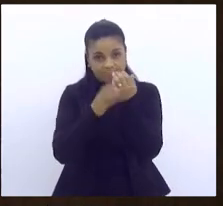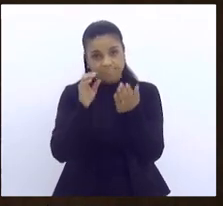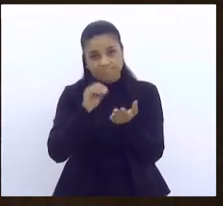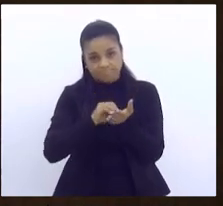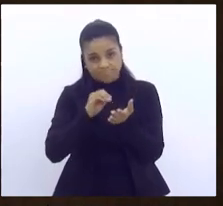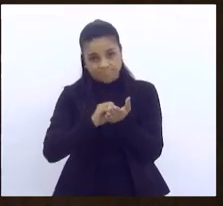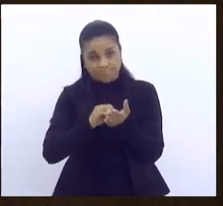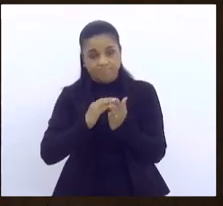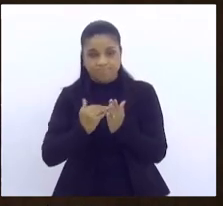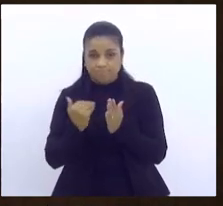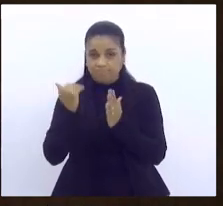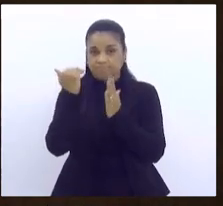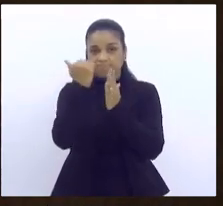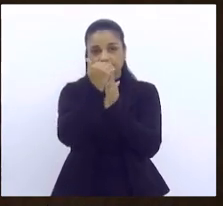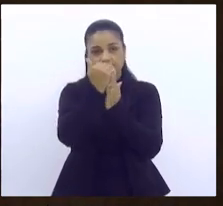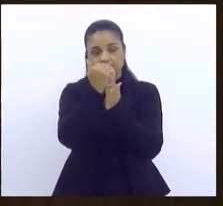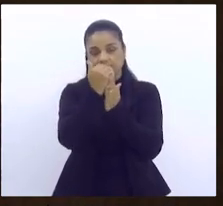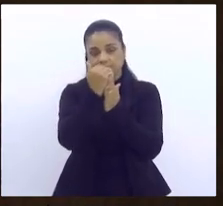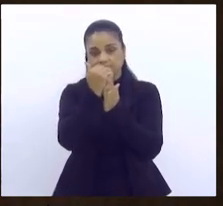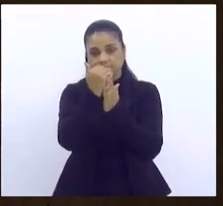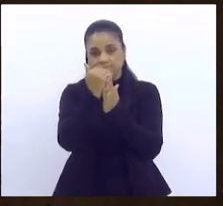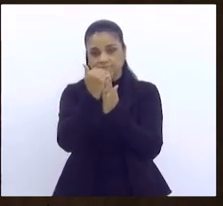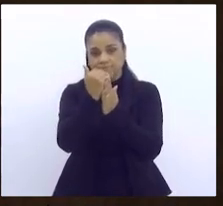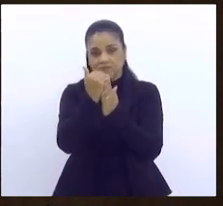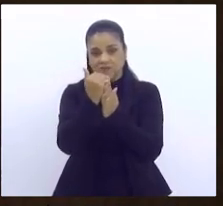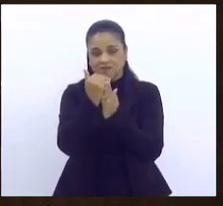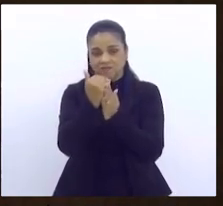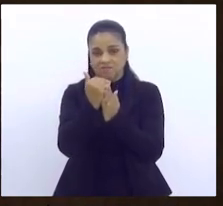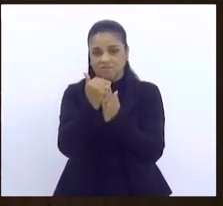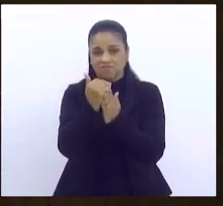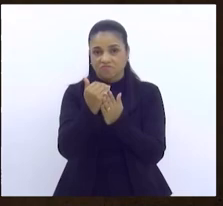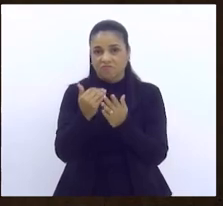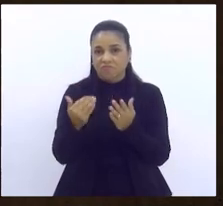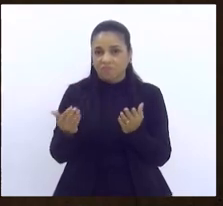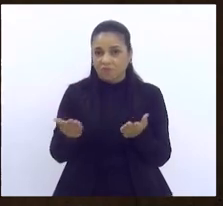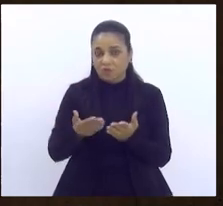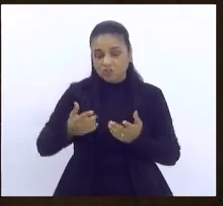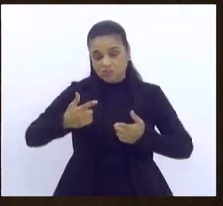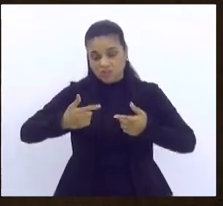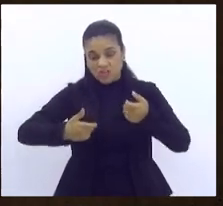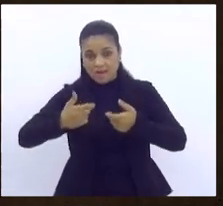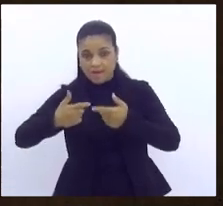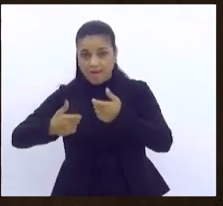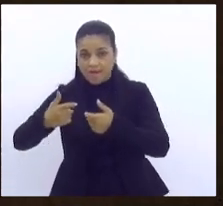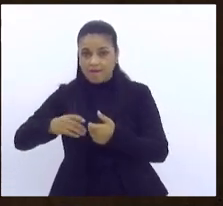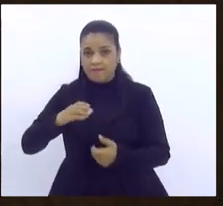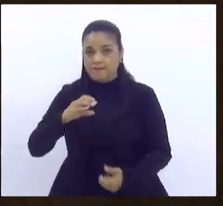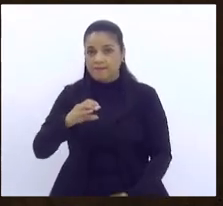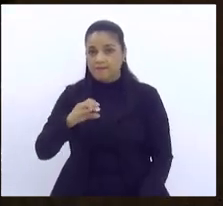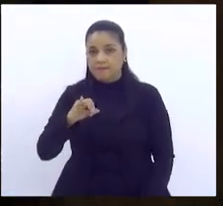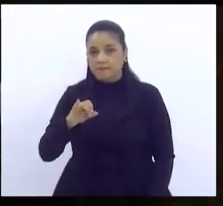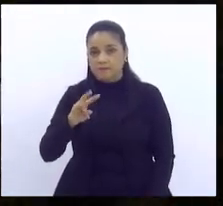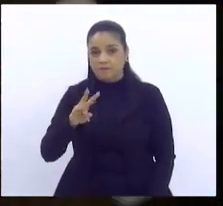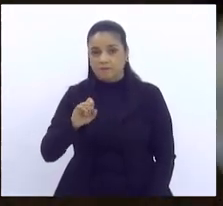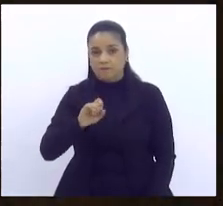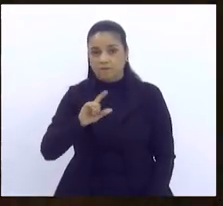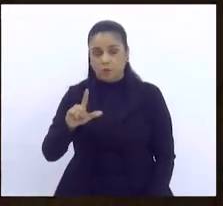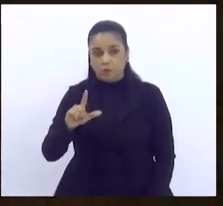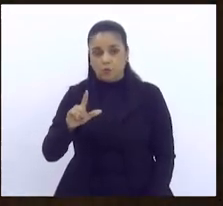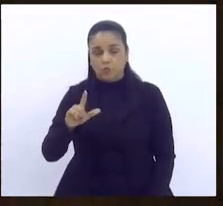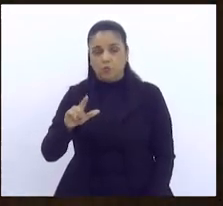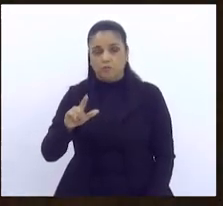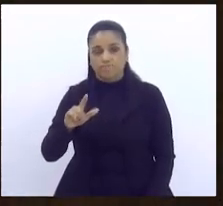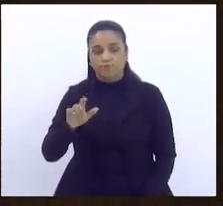mais. Vivemos um clima quase que fosse um clima de guerra civil, né? Fruto do